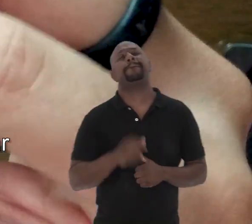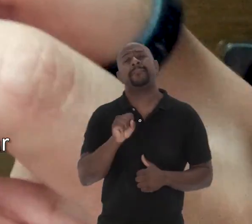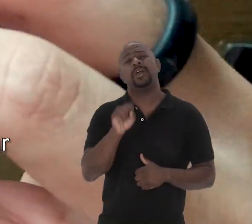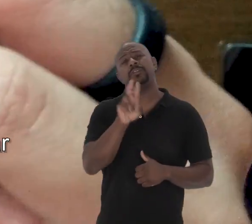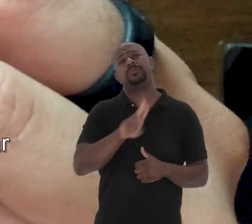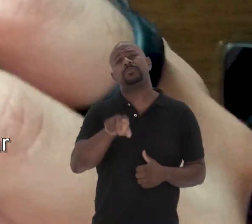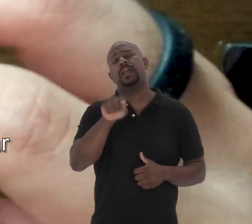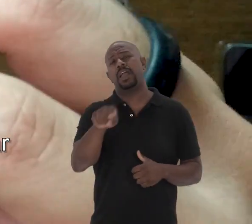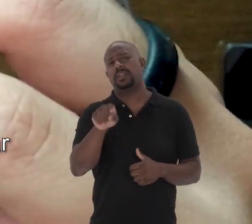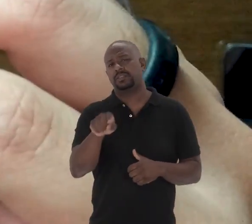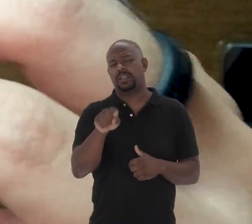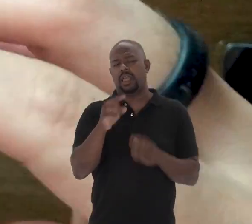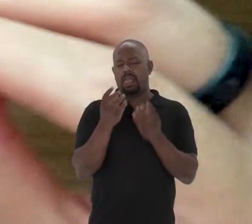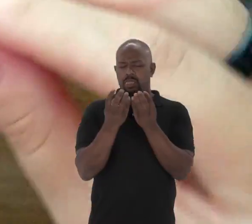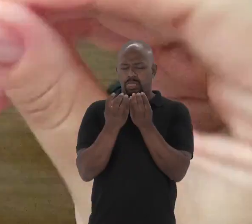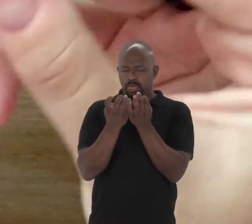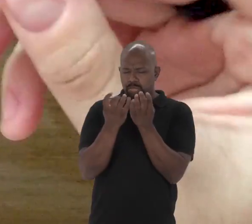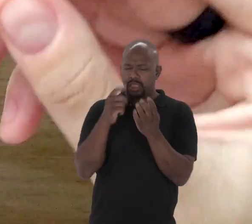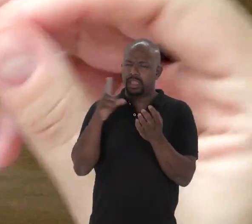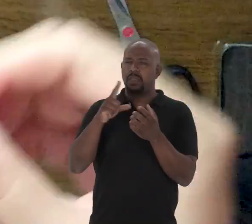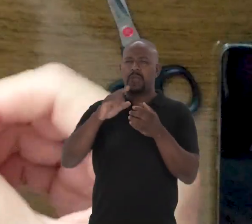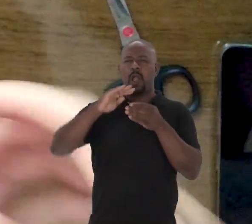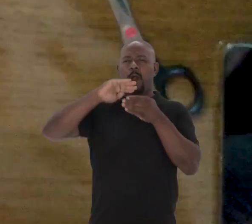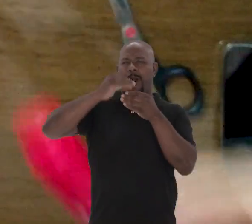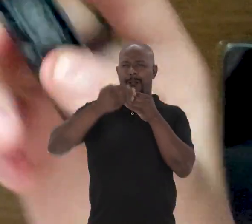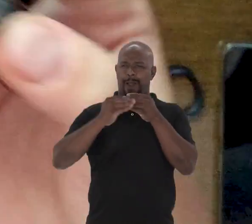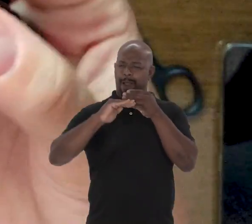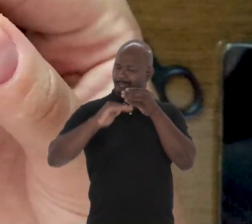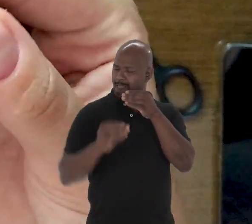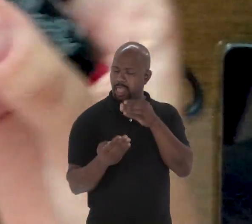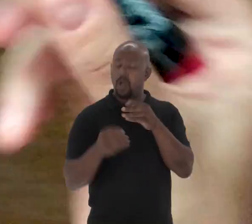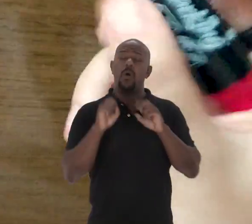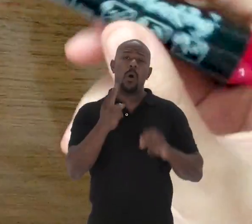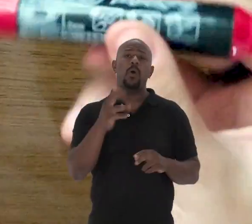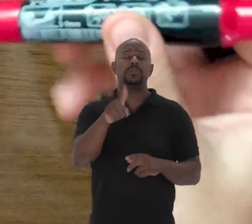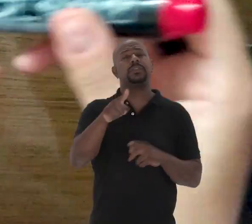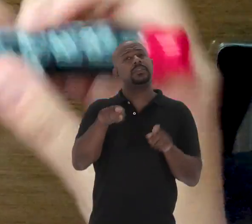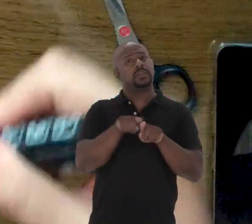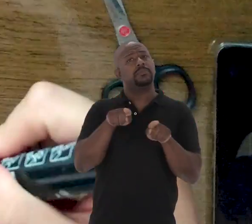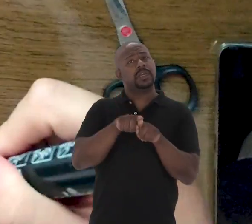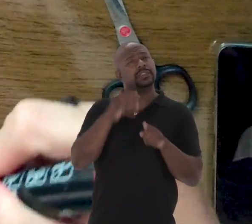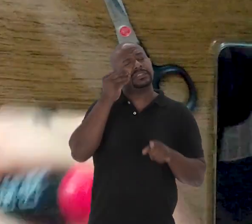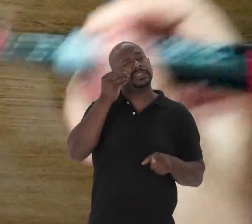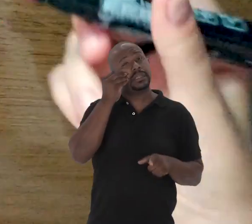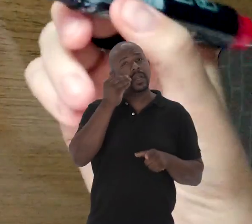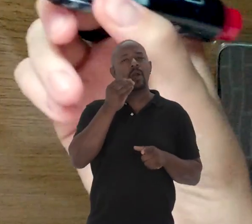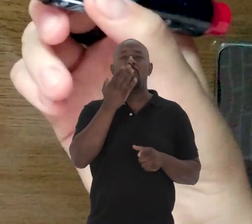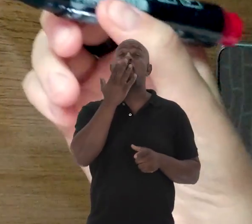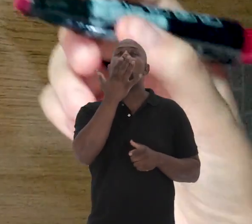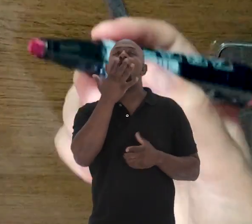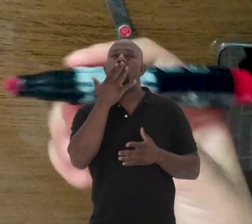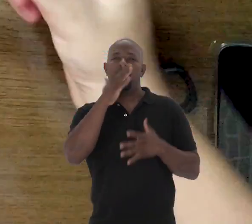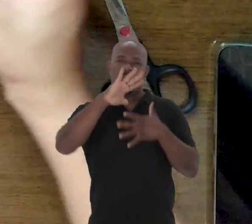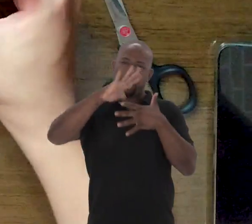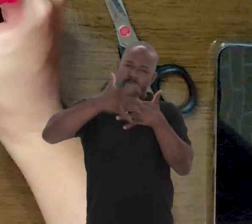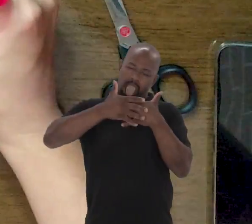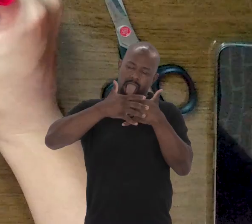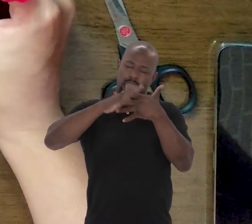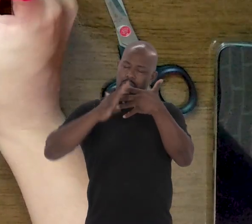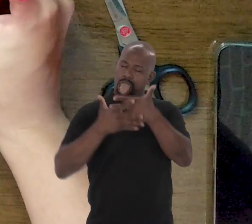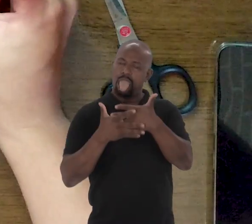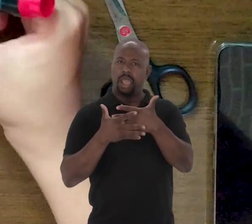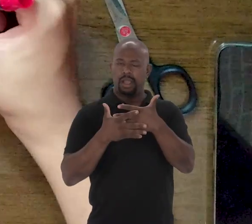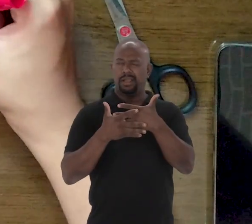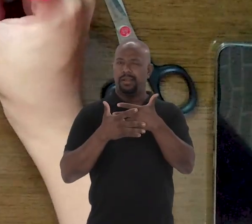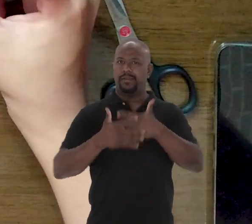essa textura que ela tem, ó. Podem ver que tem uma dobrinha aqui no meio. Como a gente pode também testar, colocar cor nesse filtro aqui com a